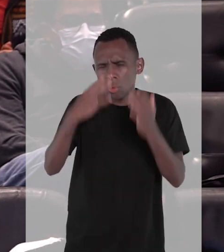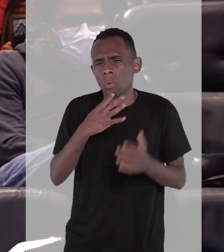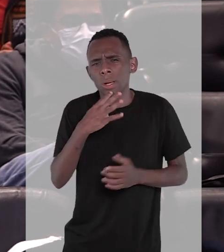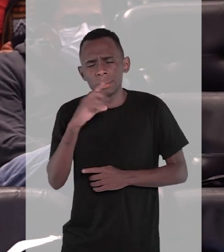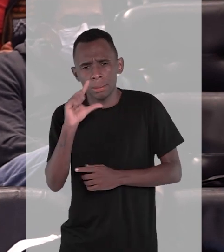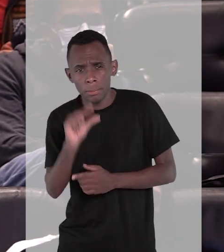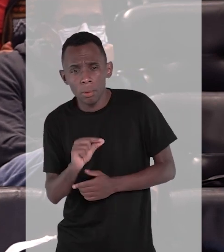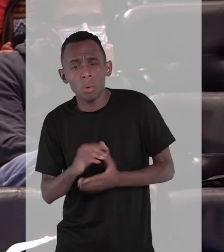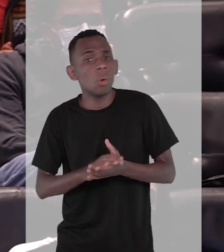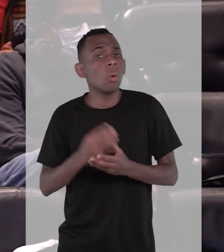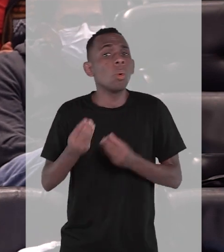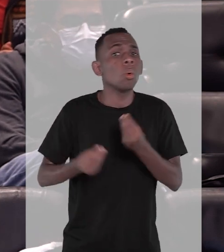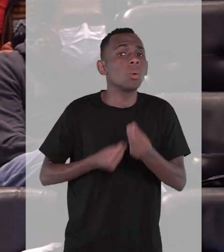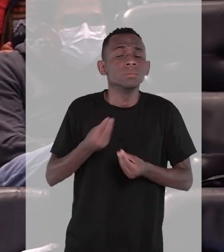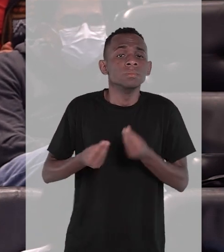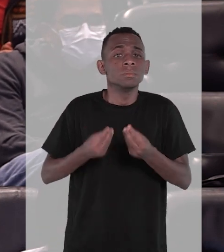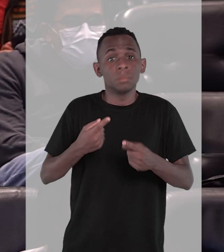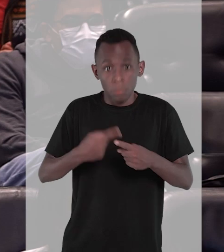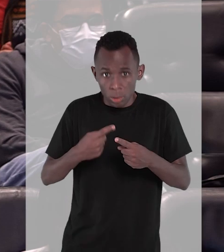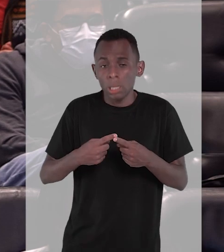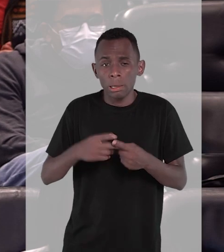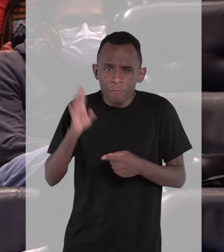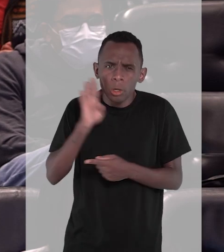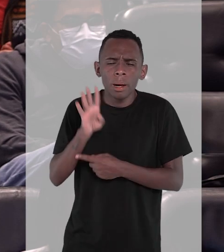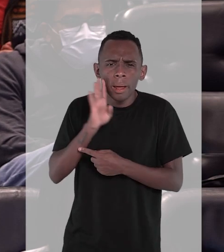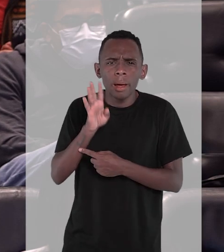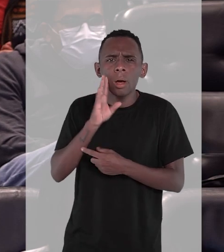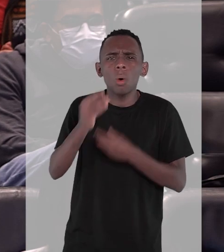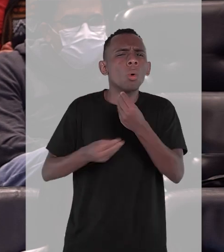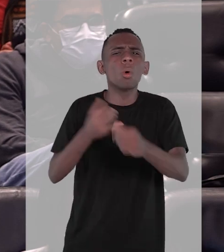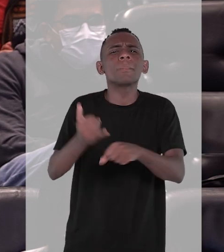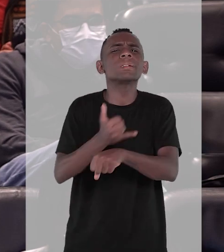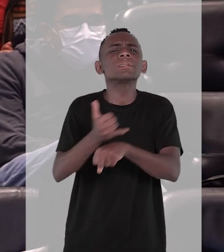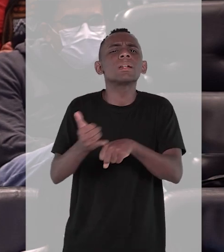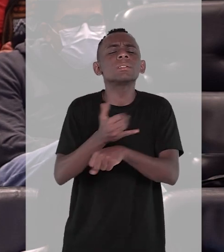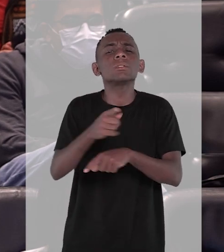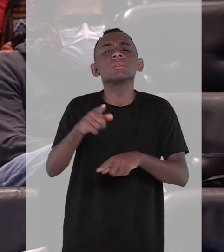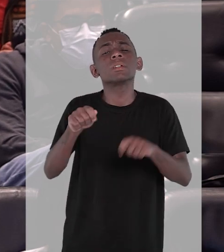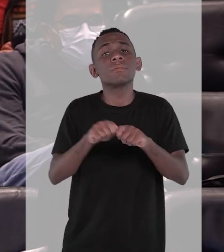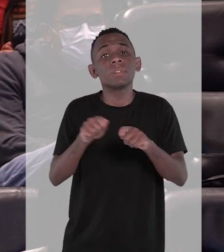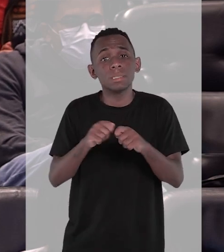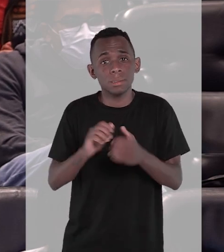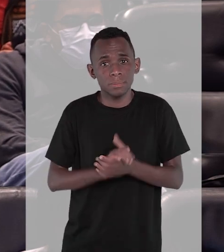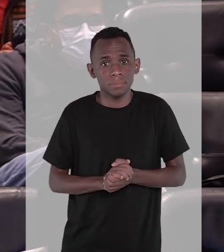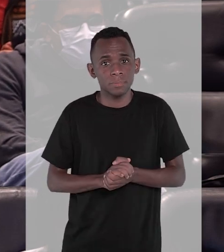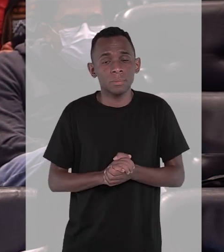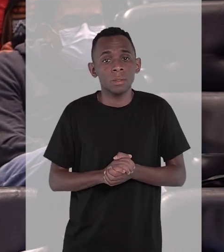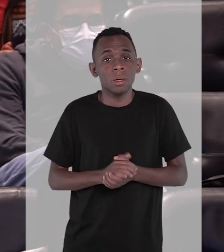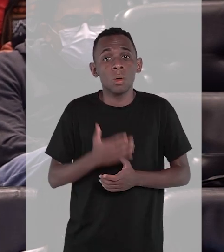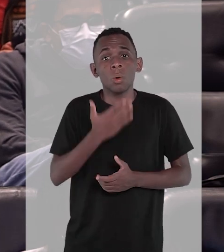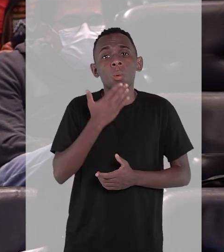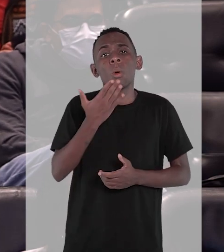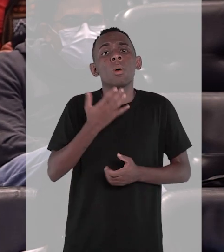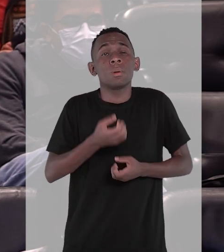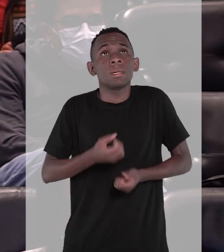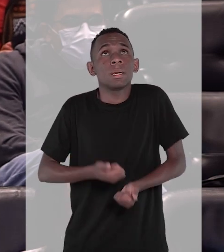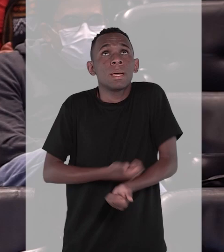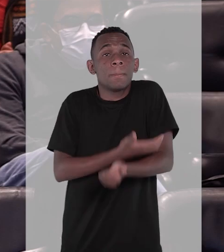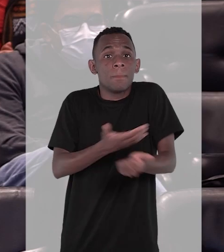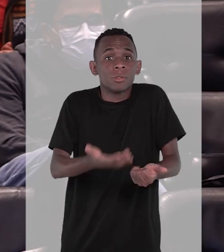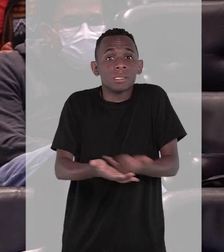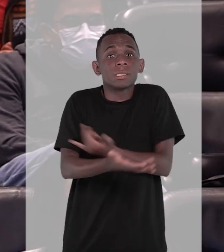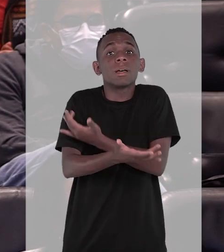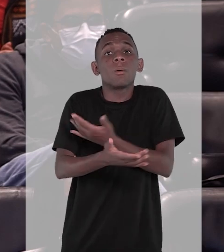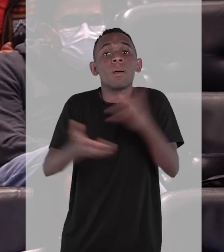conhecidos. Como é que foi? Porque ficou muito legal. E como é que foi que você fez? Muito obrigada. Como é que é a emoção de